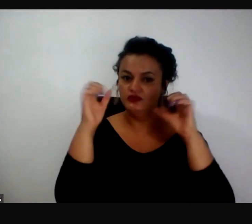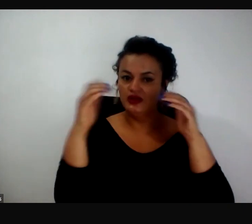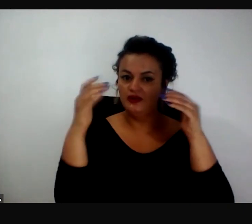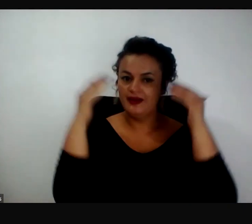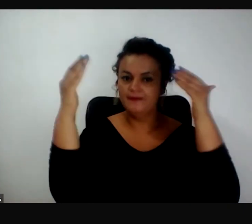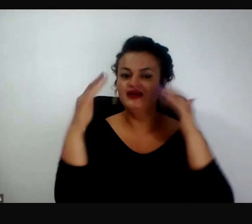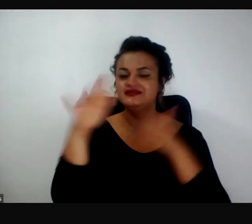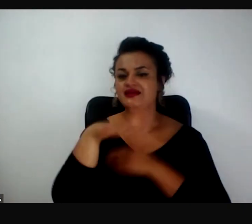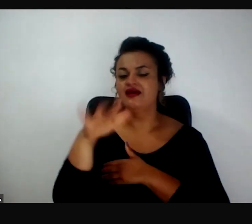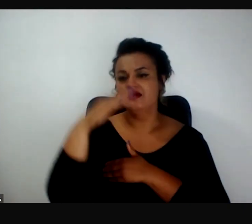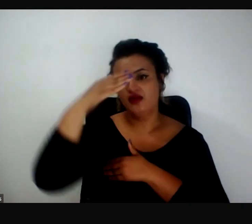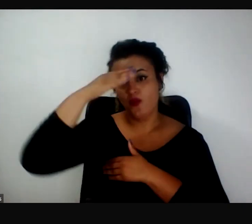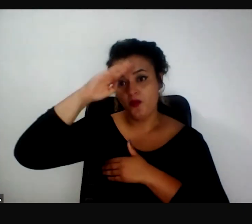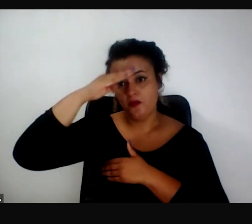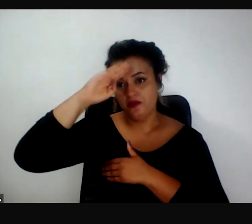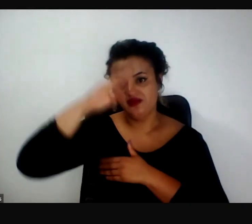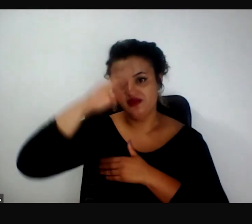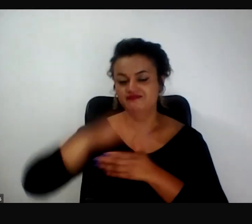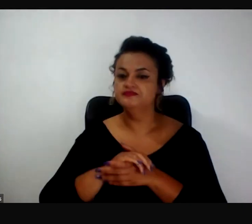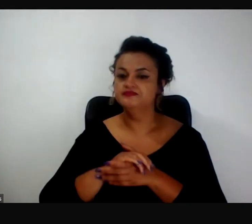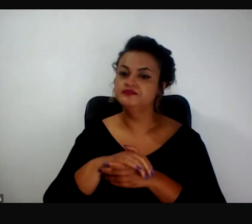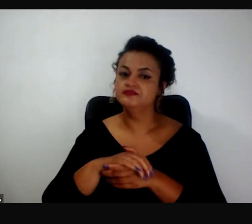uma reminiscência histórica.